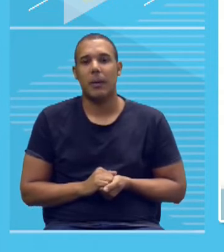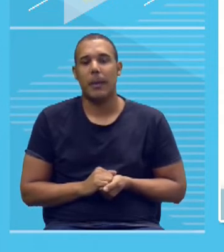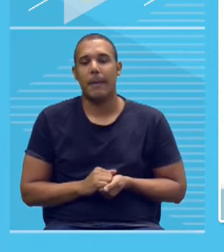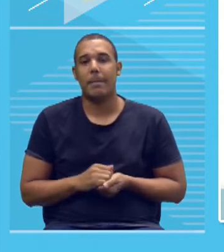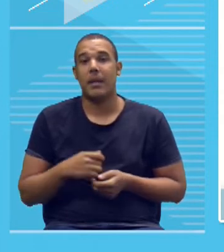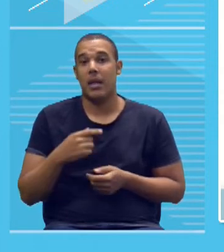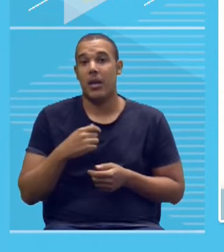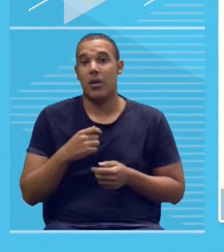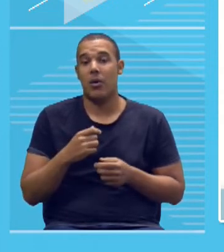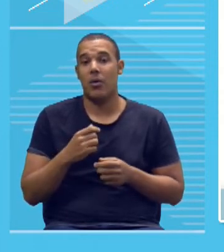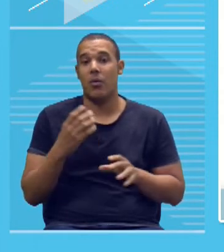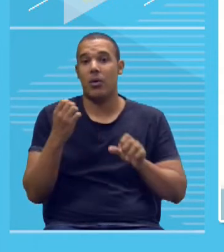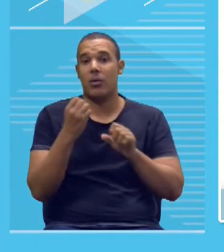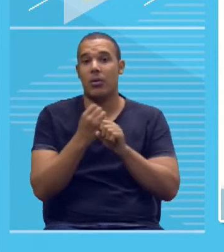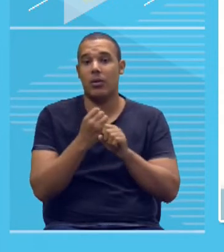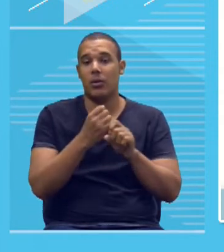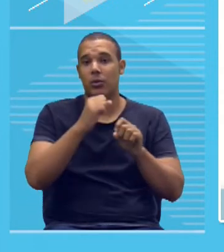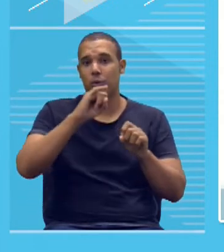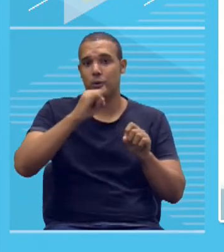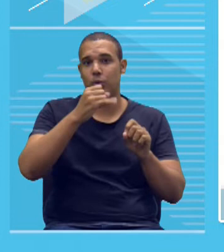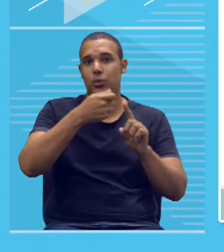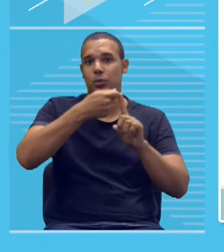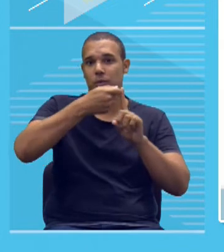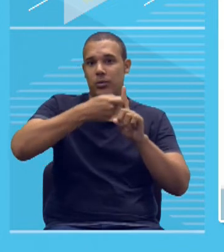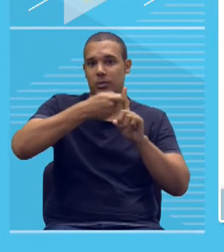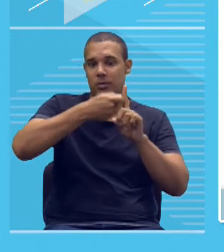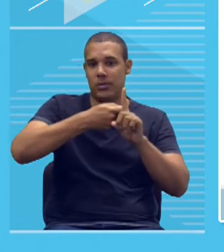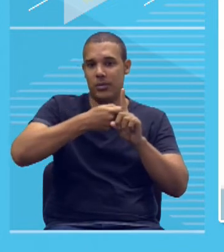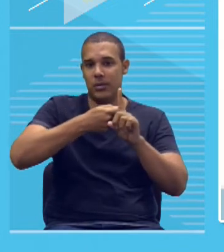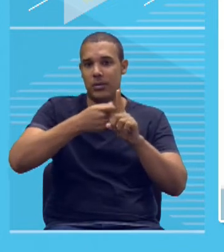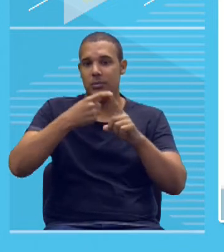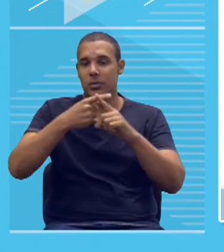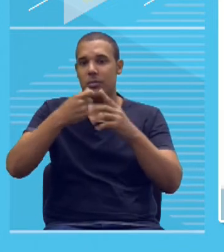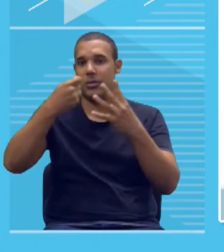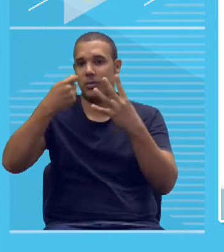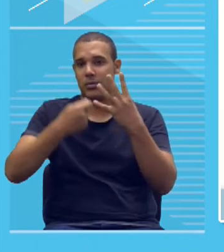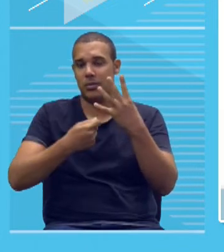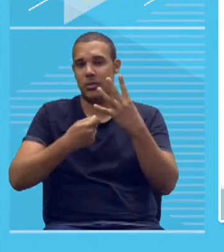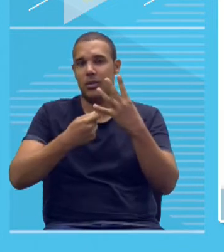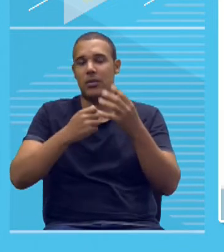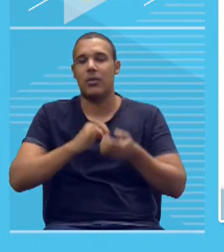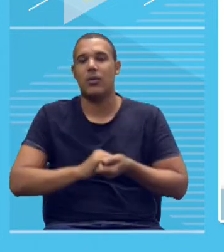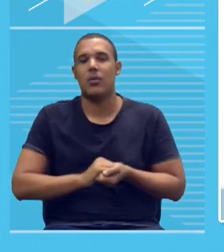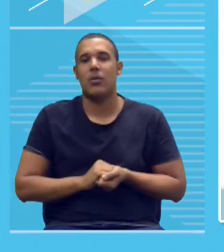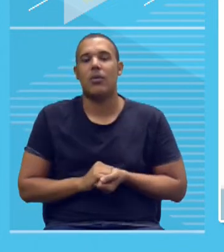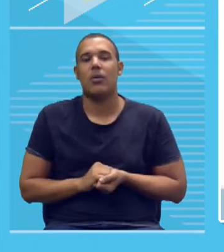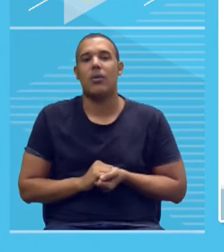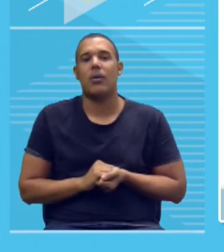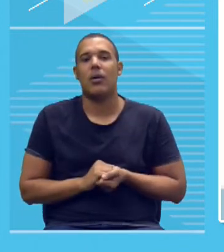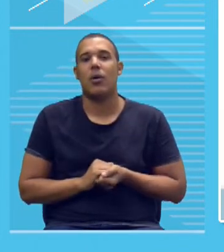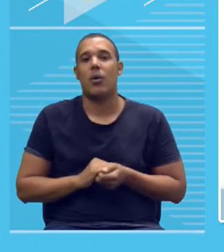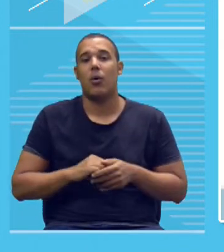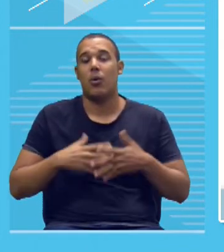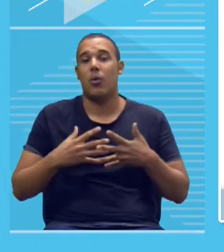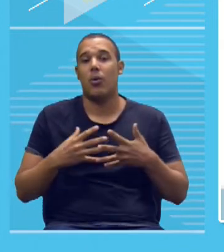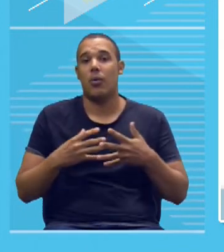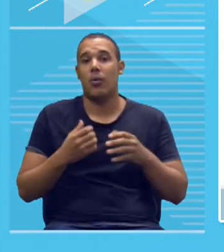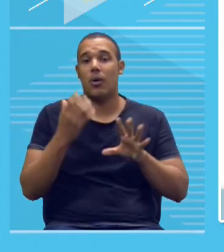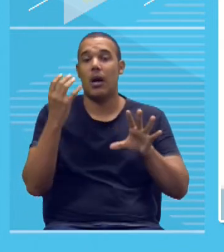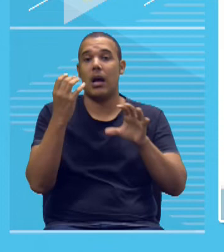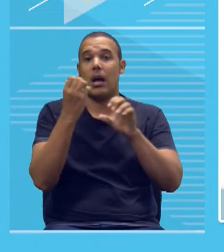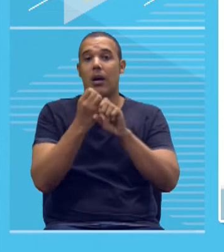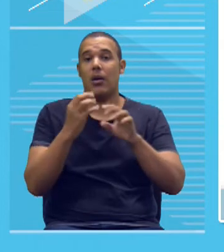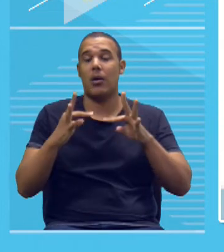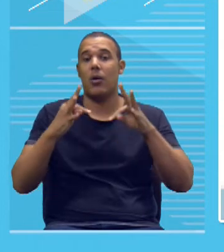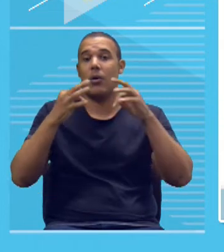professor ou cálculo juros de um mês e multiplicar pela quantidade meses ou e o cálculo percentual Total Professor